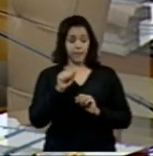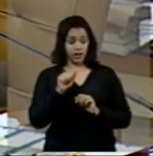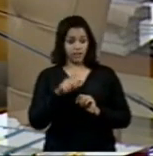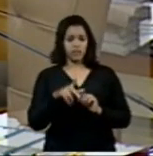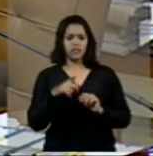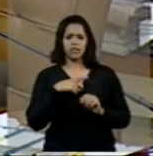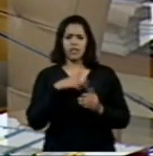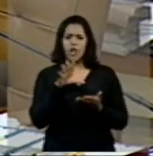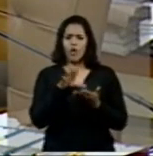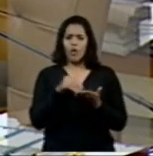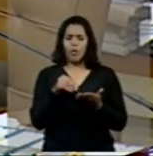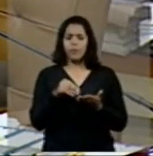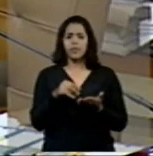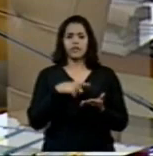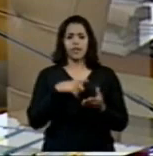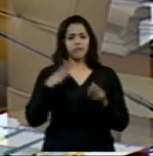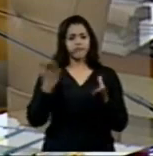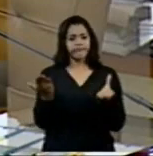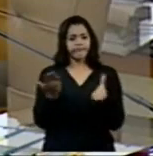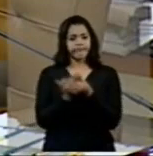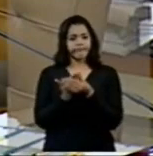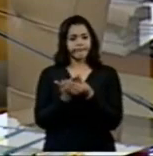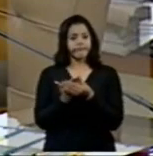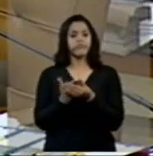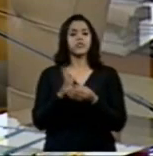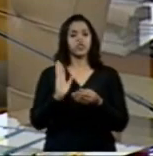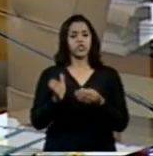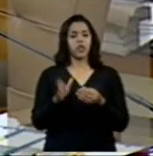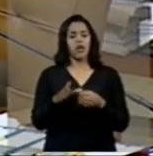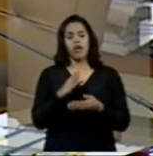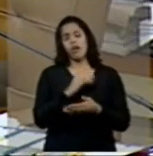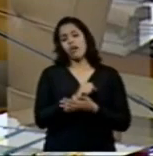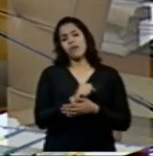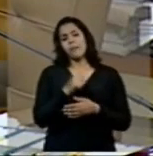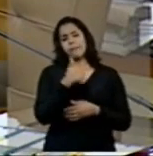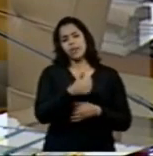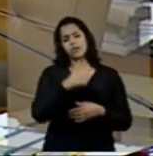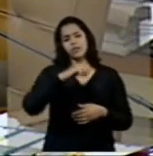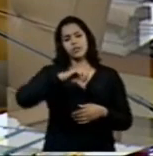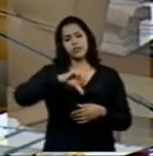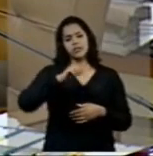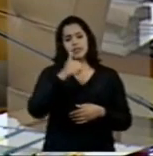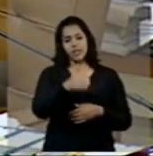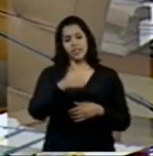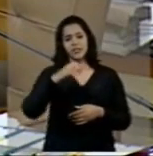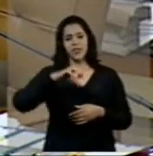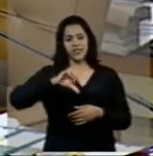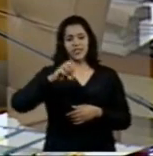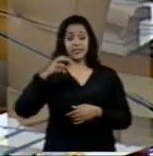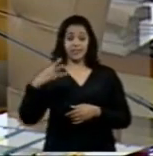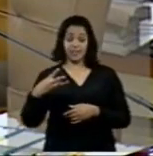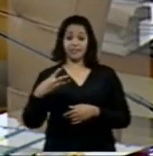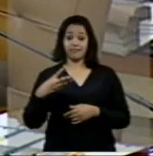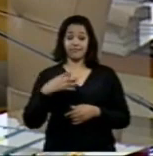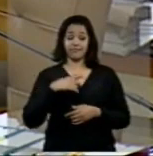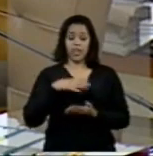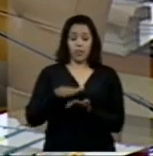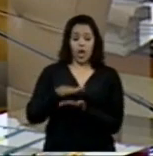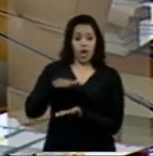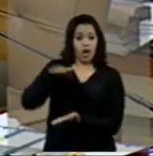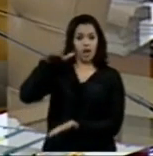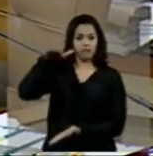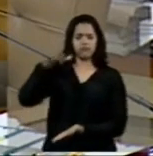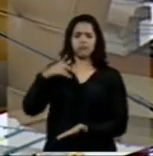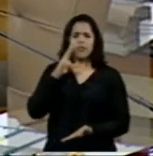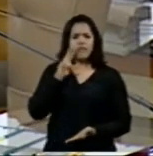acordo regional, encontra-se anexada a folhas 1193 do 8º volume e pelo seu artigo 3º verifica-se.